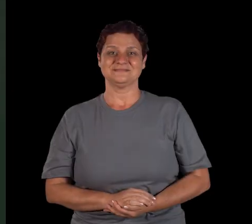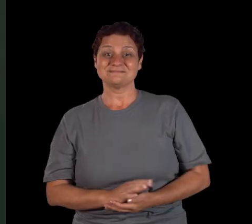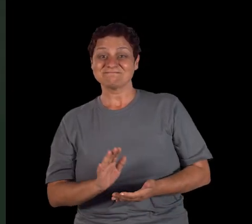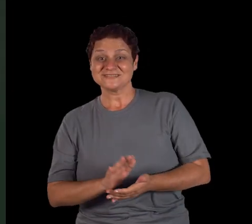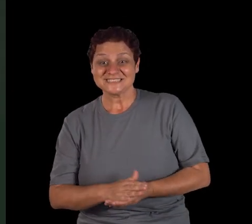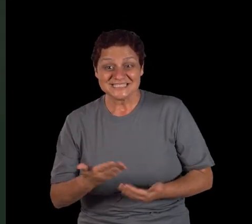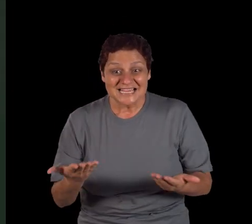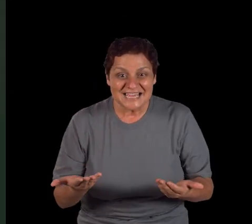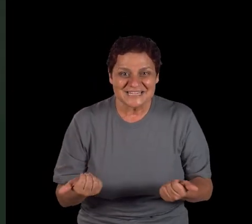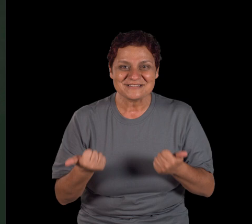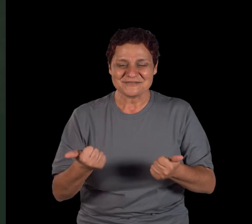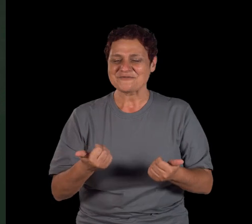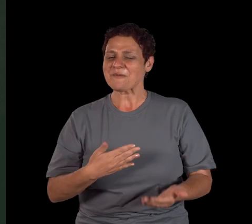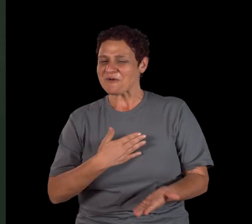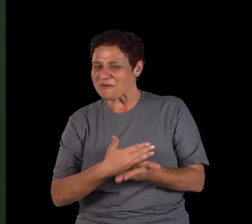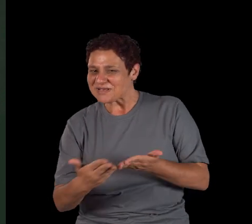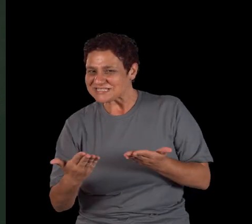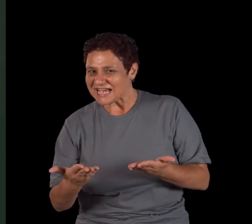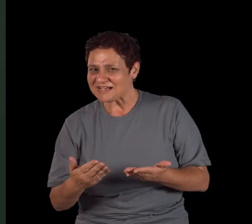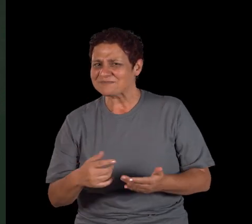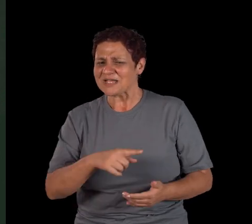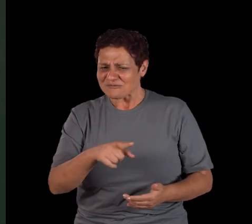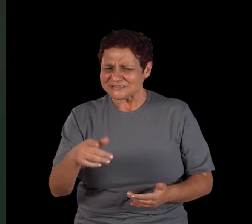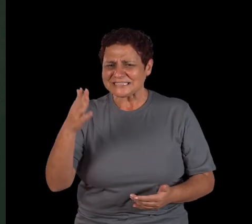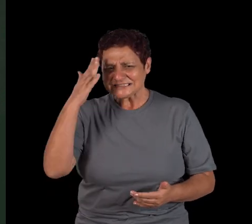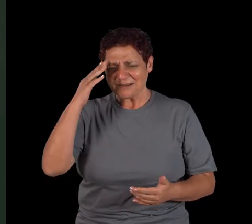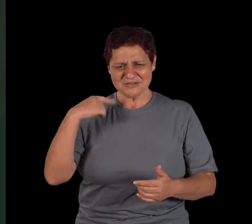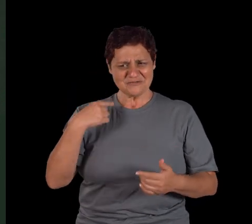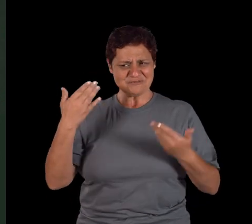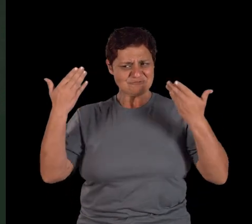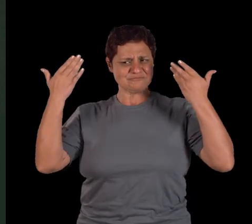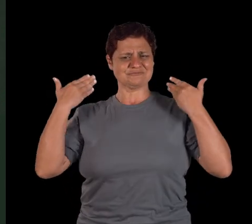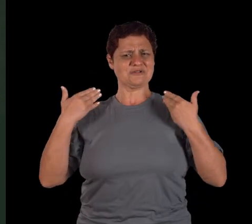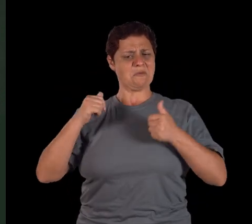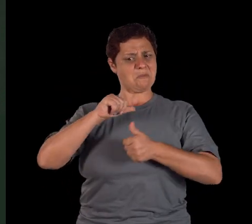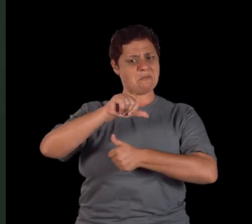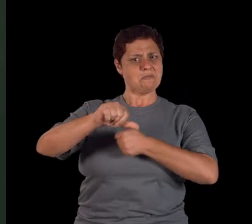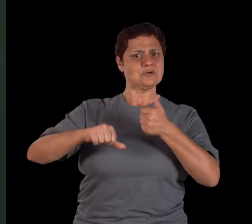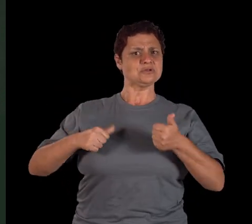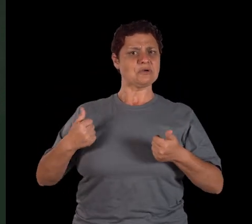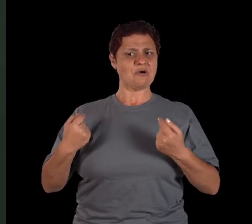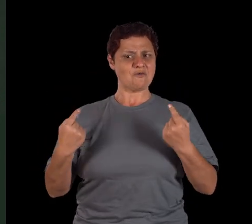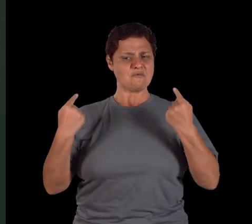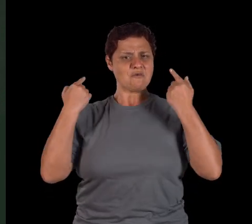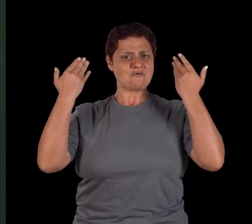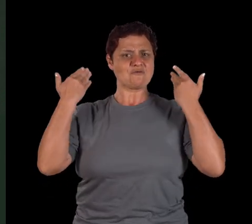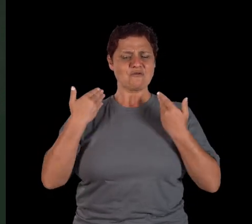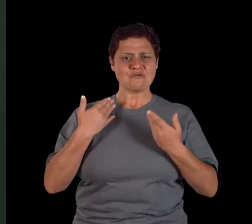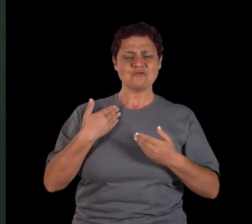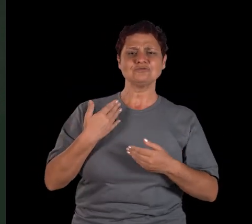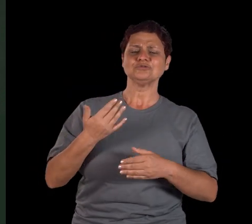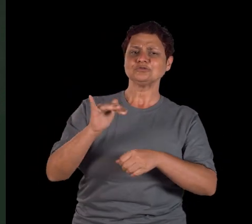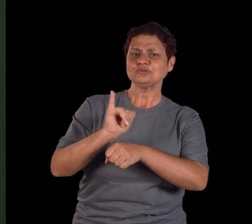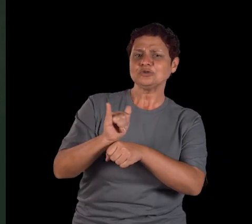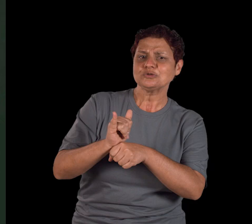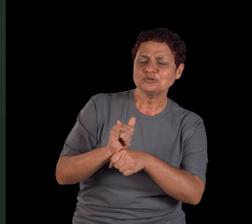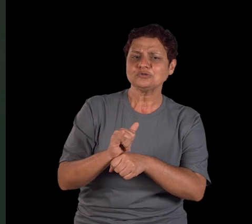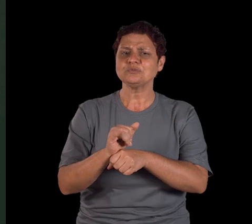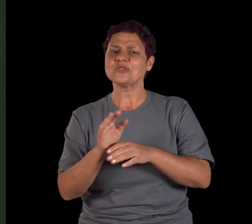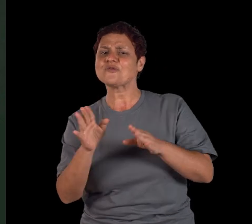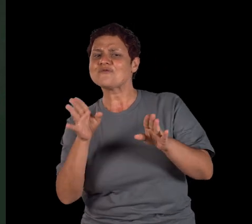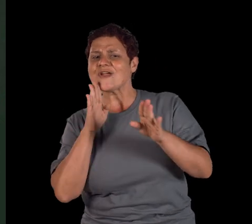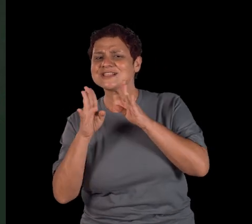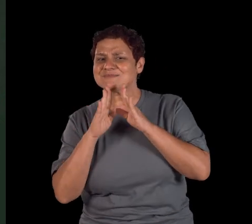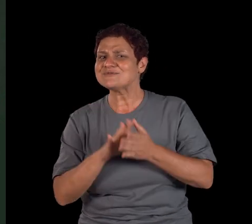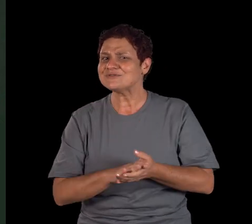E aí, moçada, vamos lá então? Bom, pessoal, vocês viram que deu uma mudadinha na nossa capa aqui do YouTube, do Facebook, deu uma mudadinha, vocês